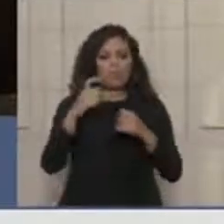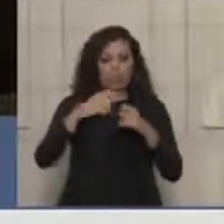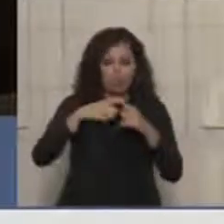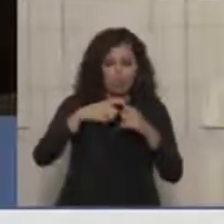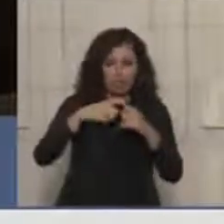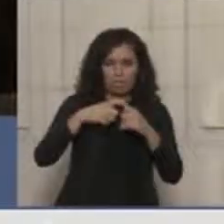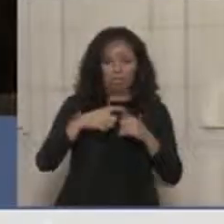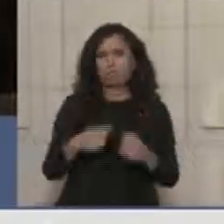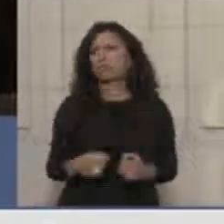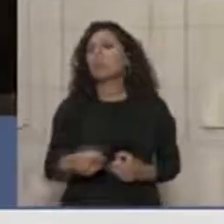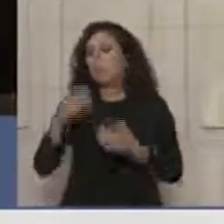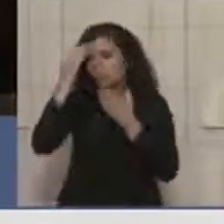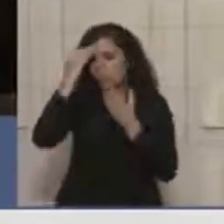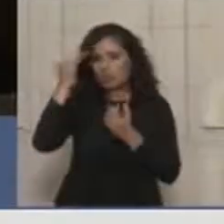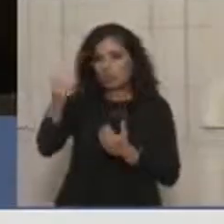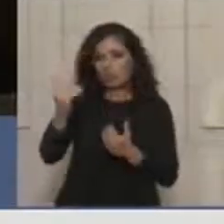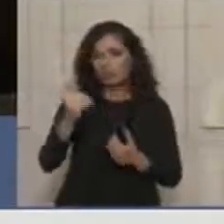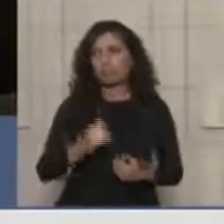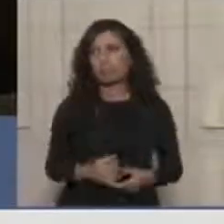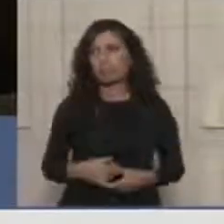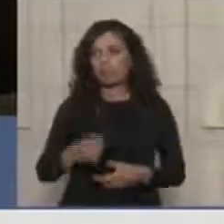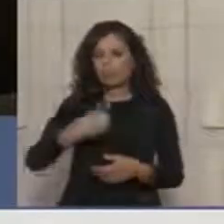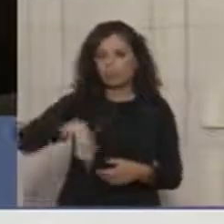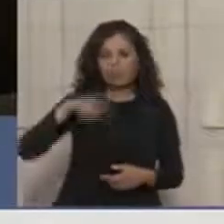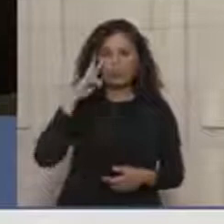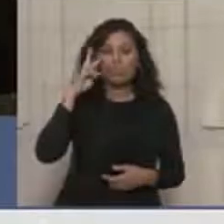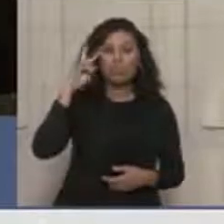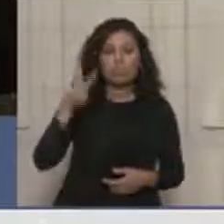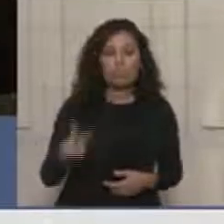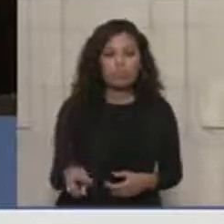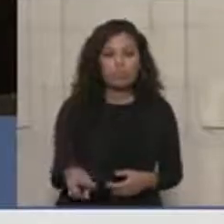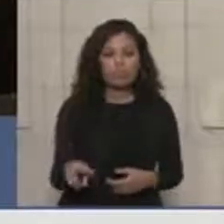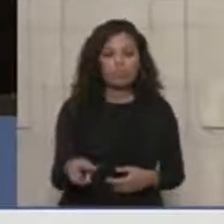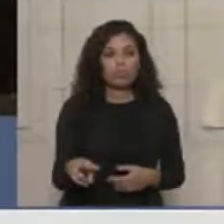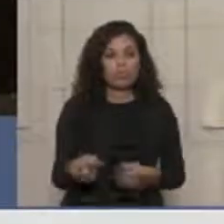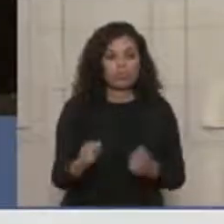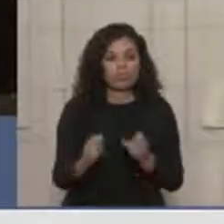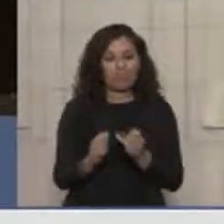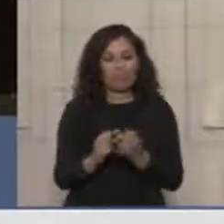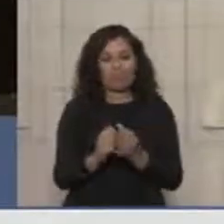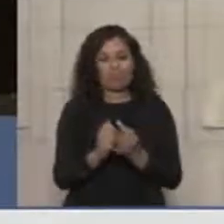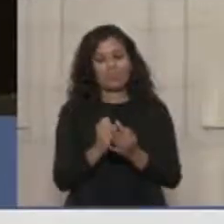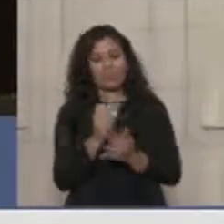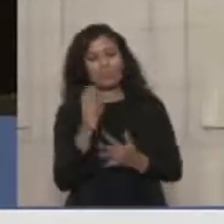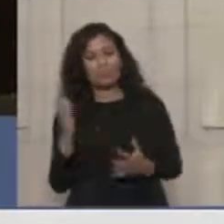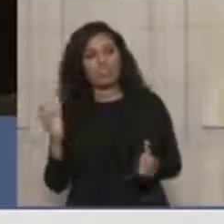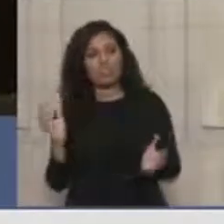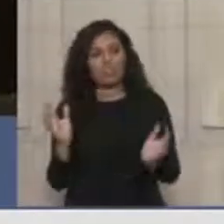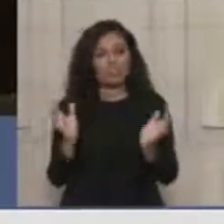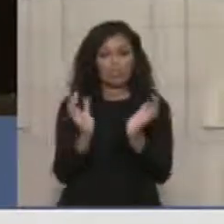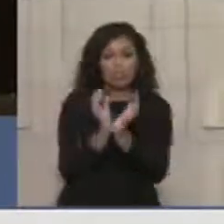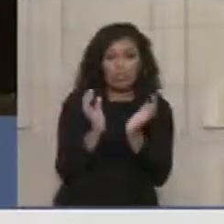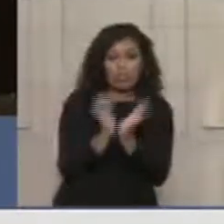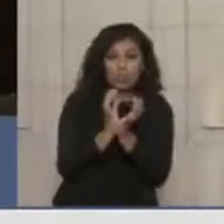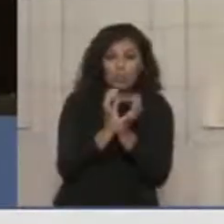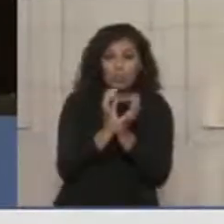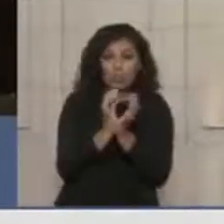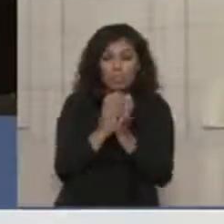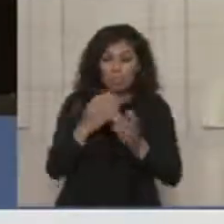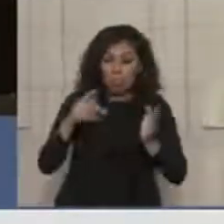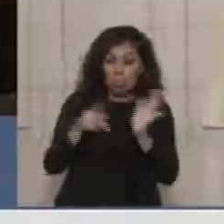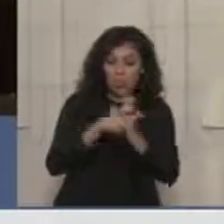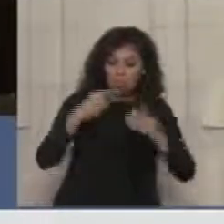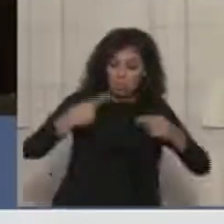deputado. E aí, quando vimos a quantidade de cargos em comissão de natureza estritamente